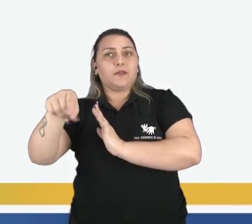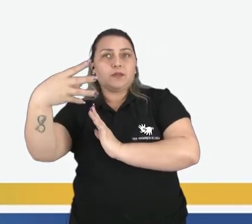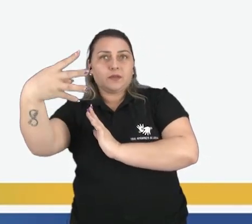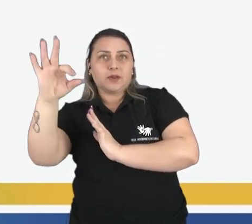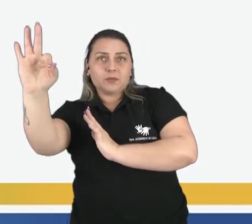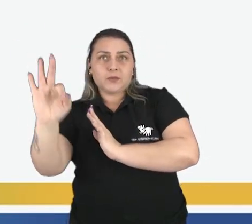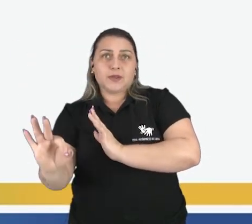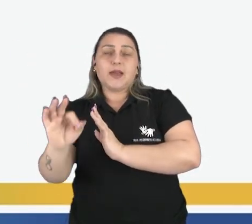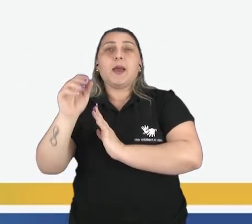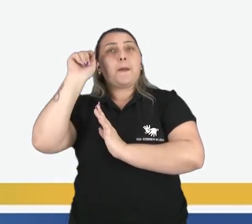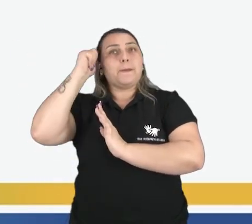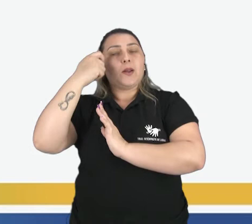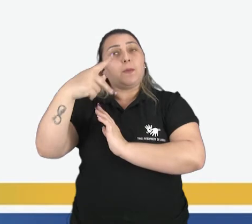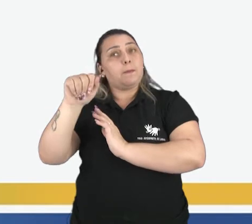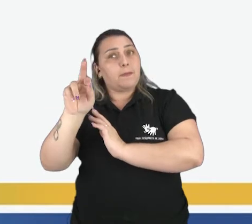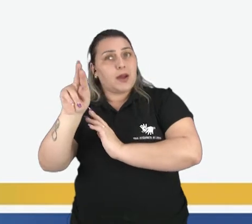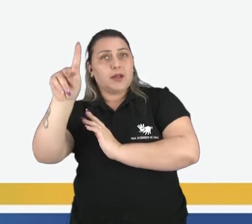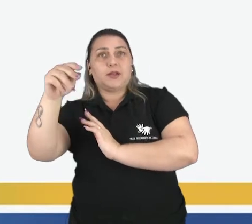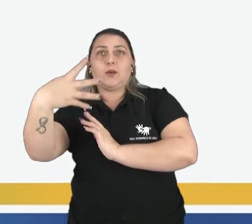53,4. E preto ou parda,